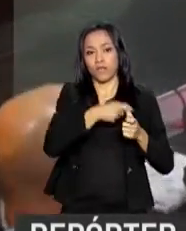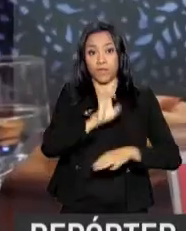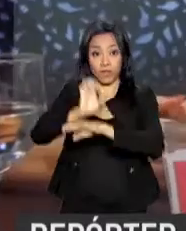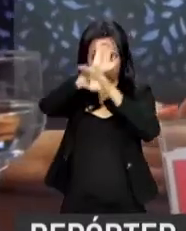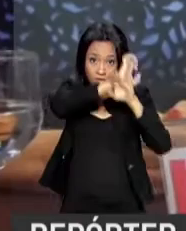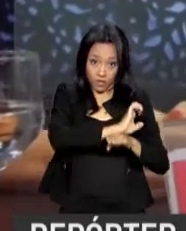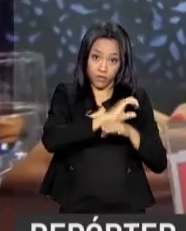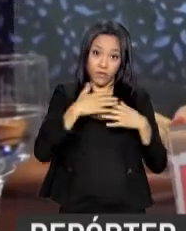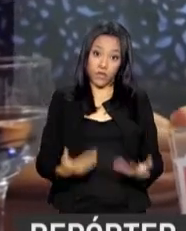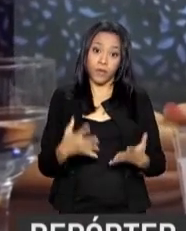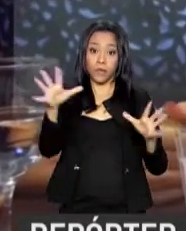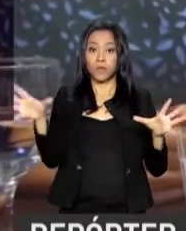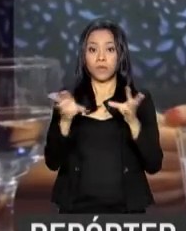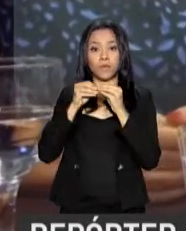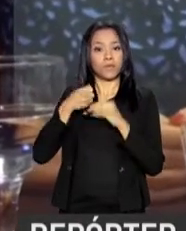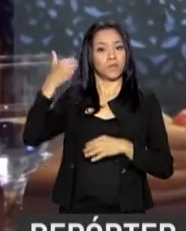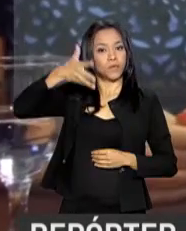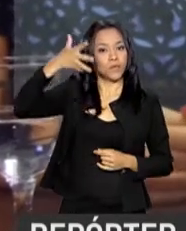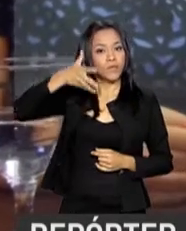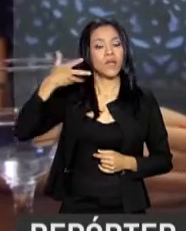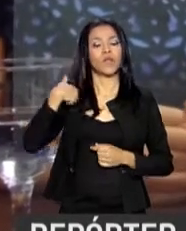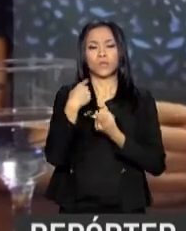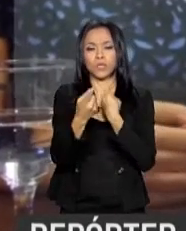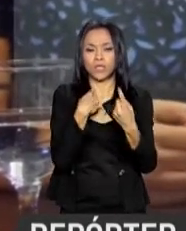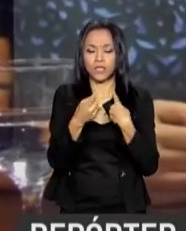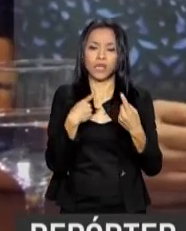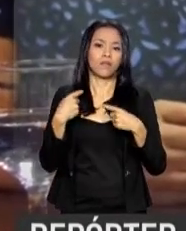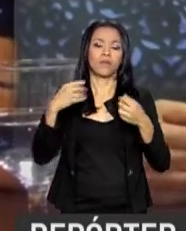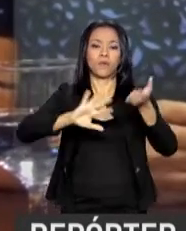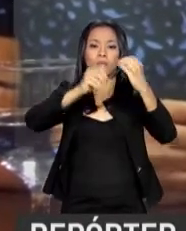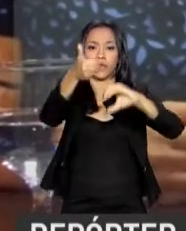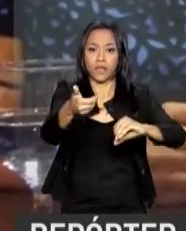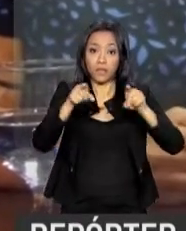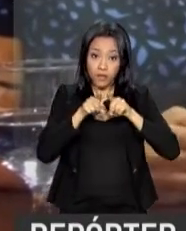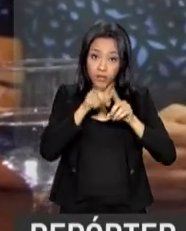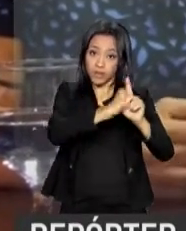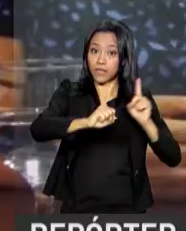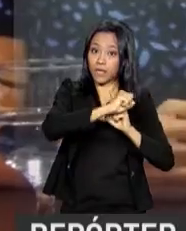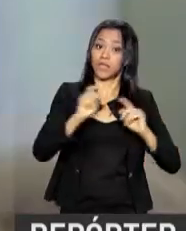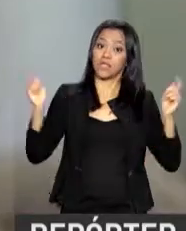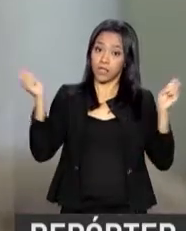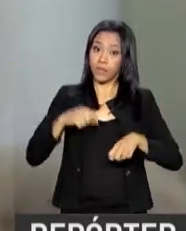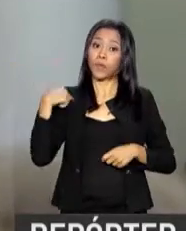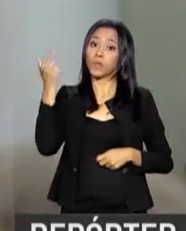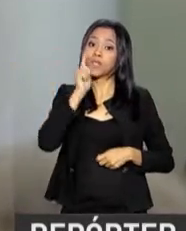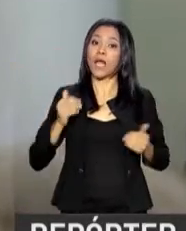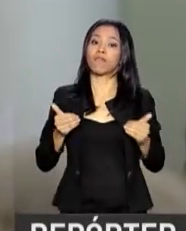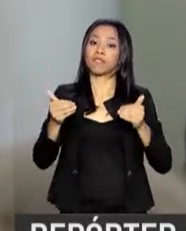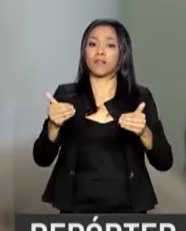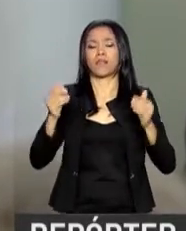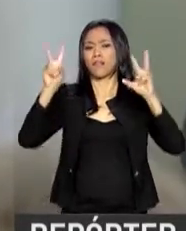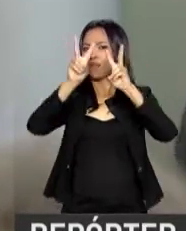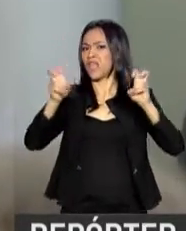nas palavras do presidente michel temer com um diálogo com o congresso nacional ea sociedade foi possível fazer avançar temas que